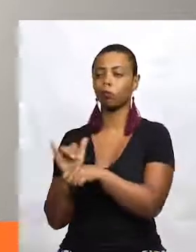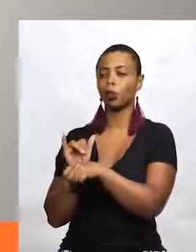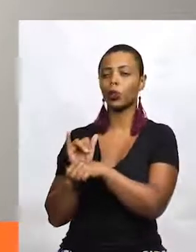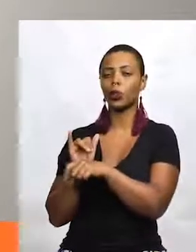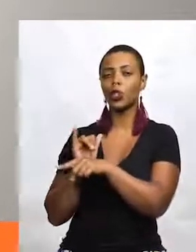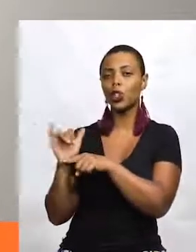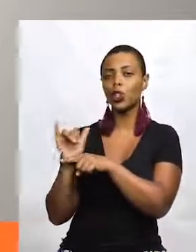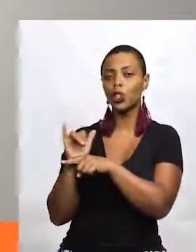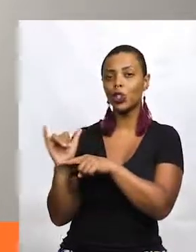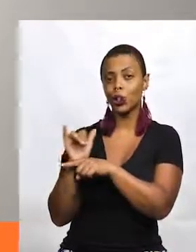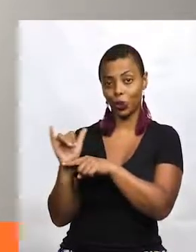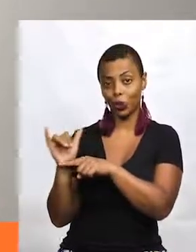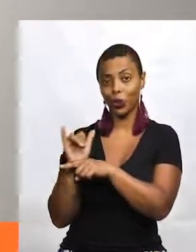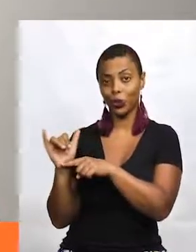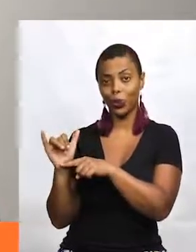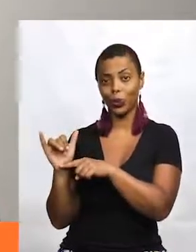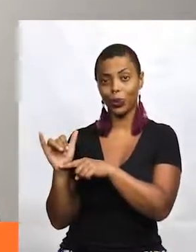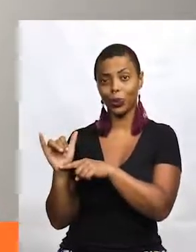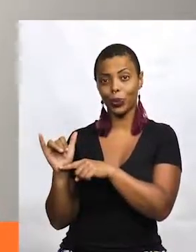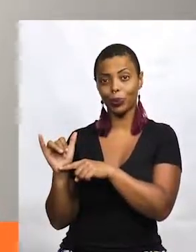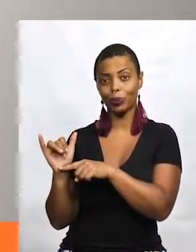for